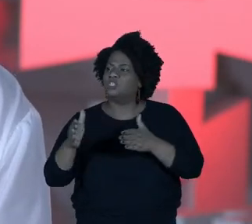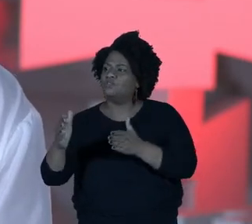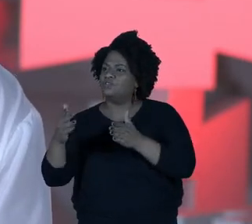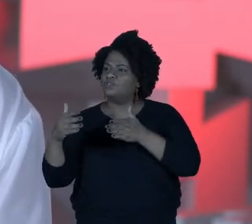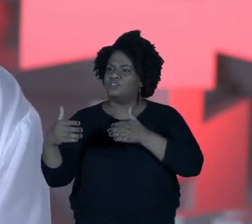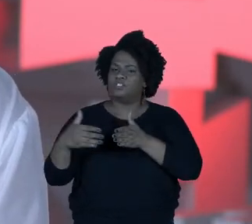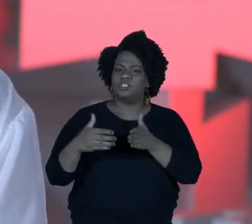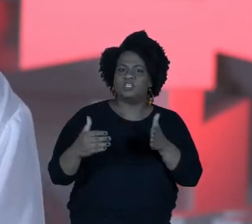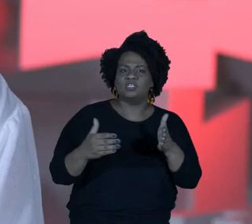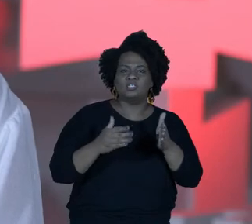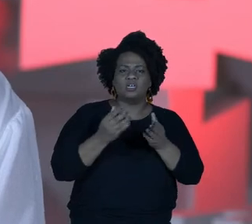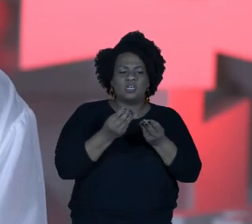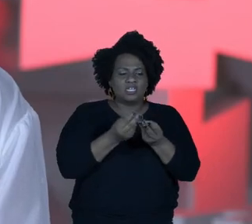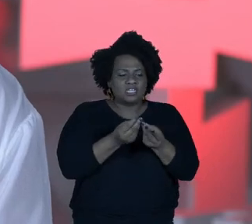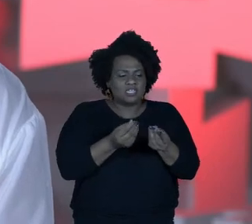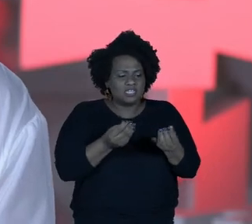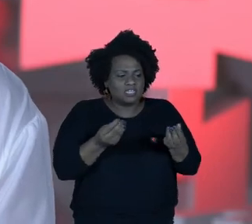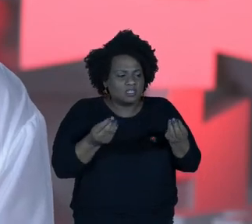textura, cor,